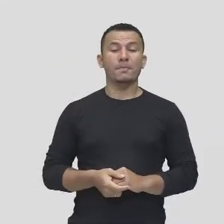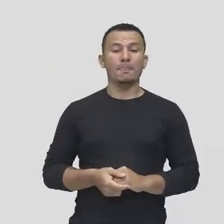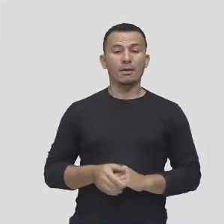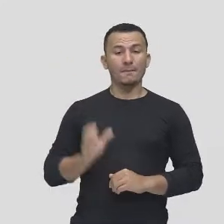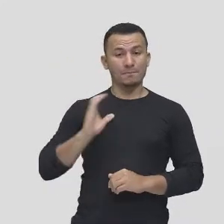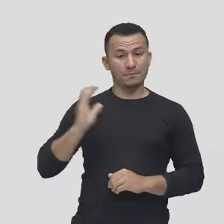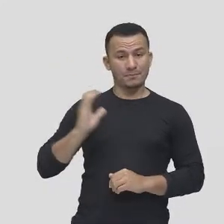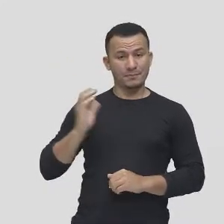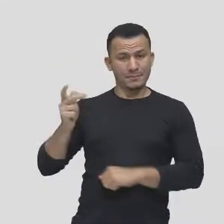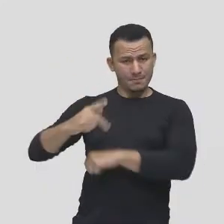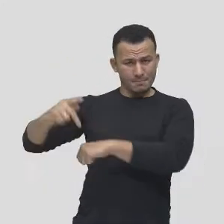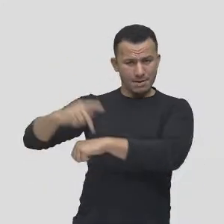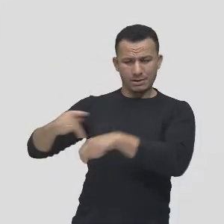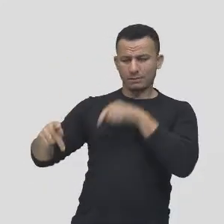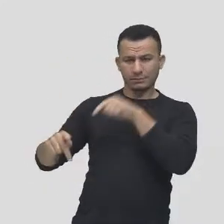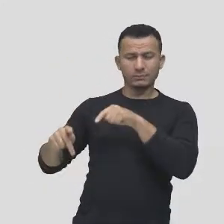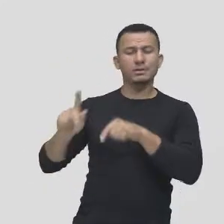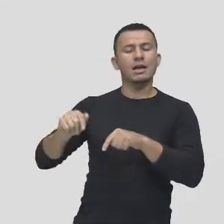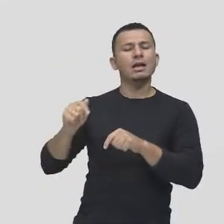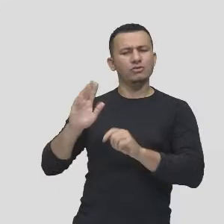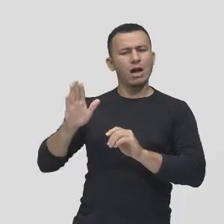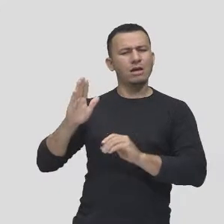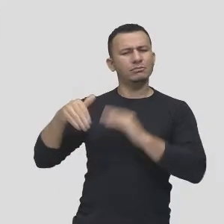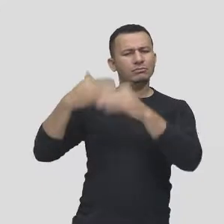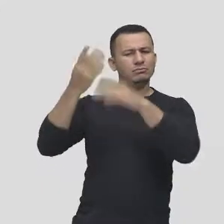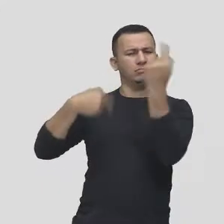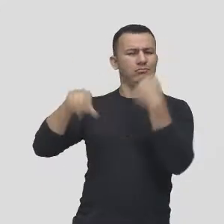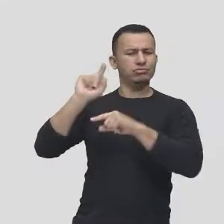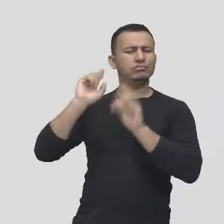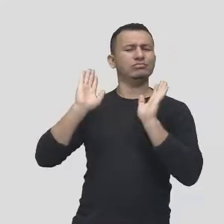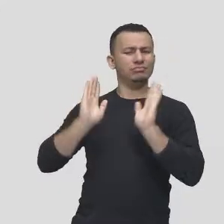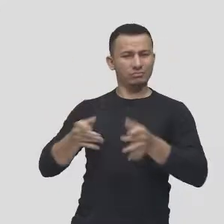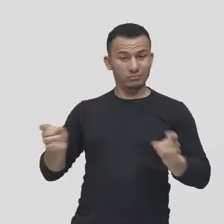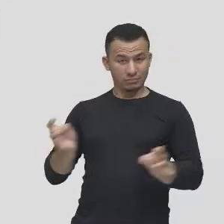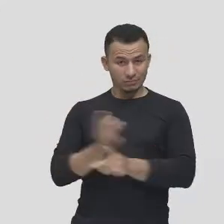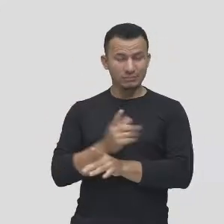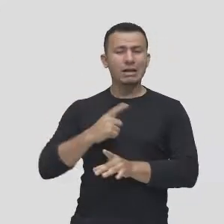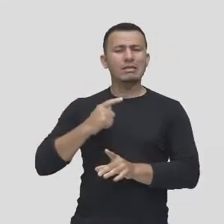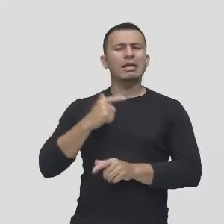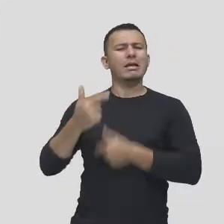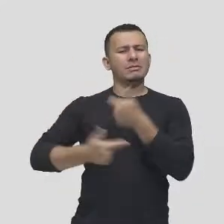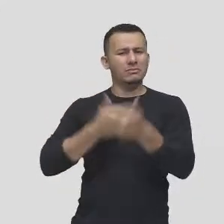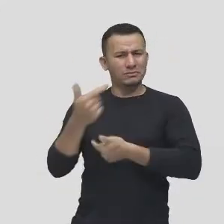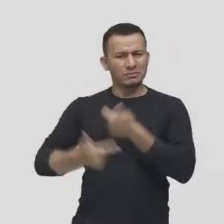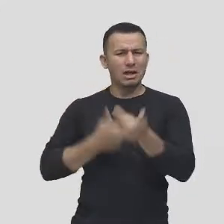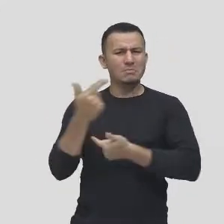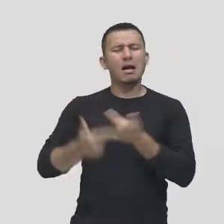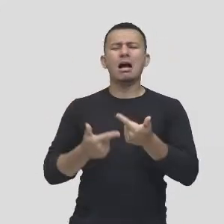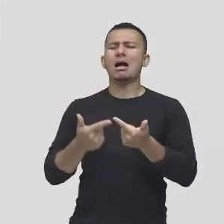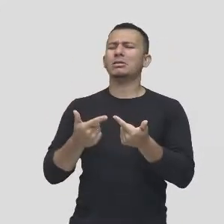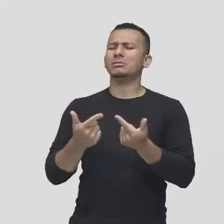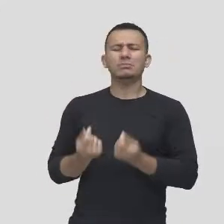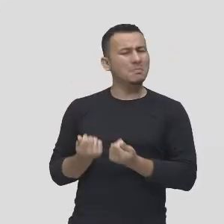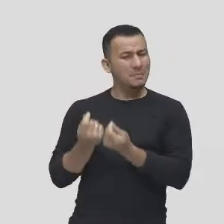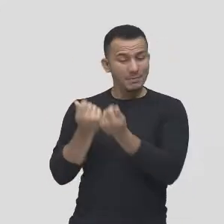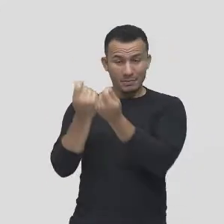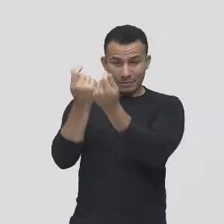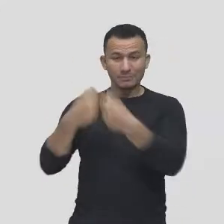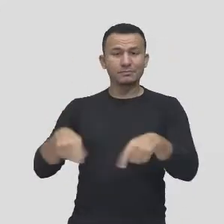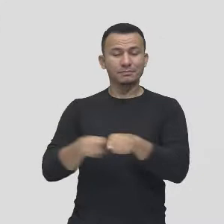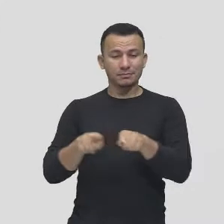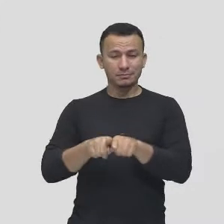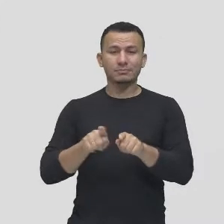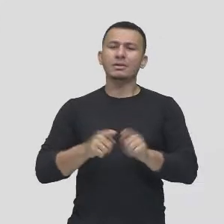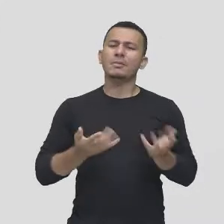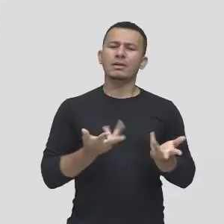Canadá, pessoal, ele é considerado um país desenvolvido. Ele é um país que tem ali uma produção de riqueza muito alta, é um país que tem